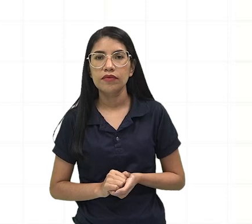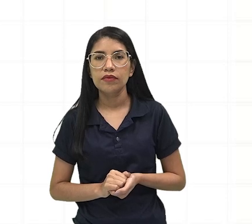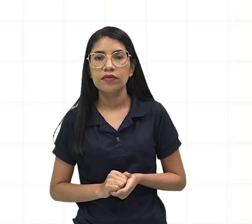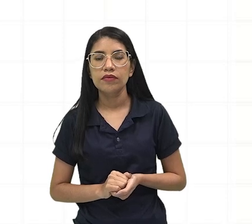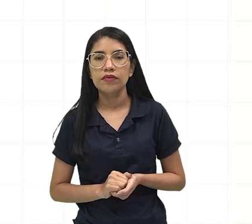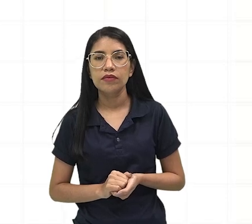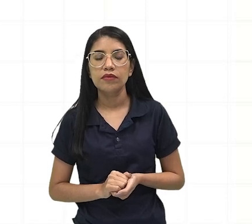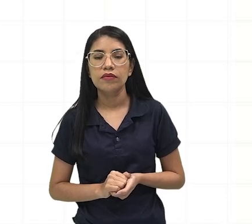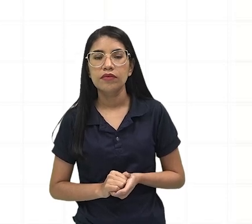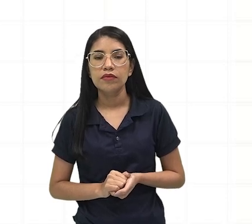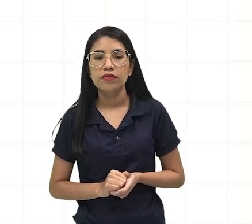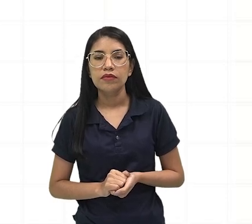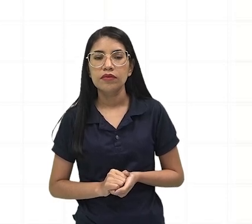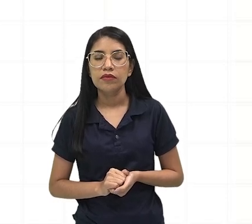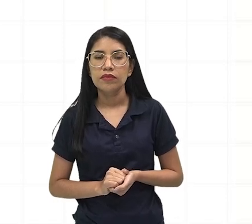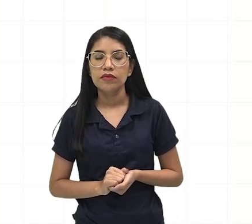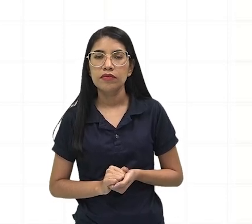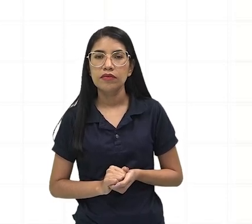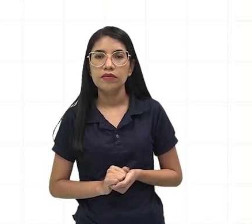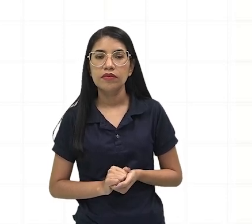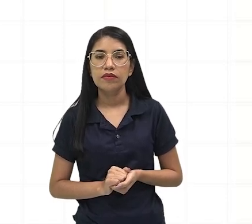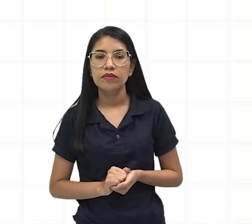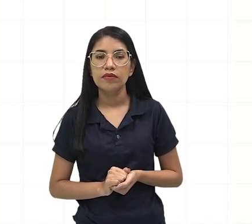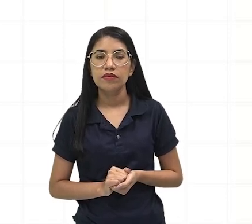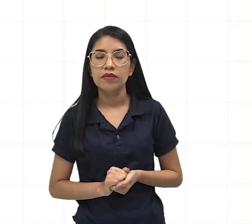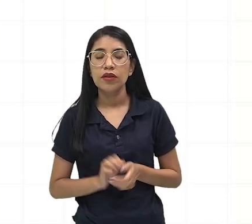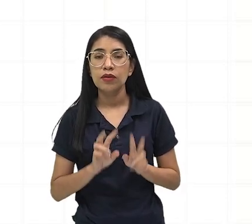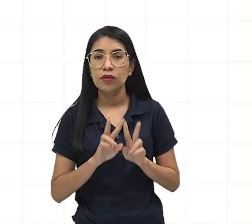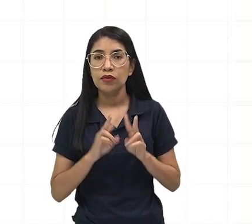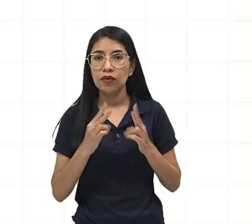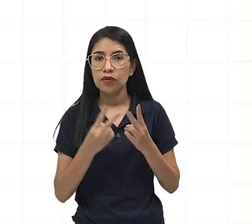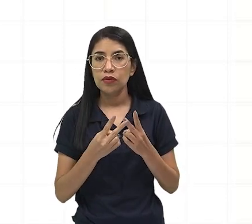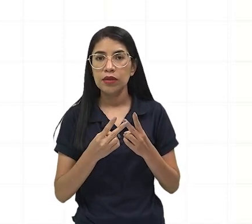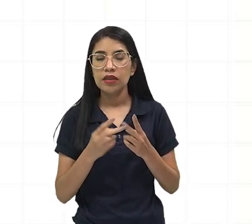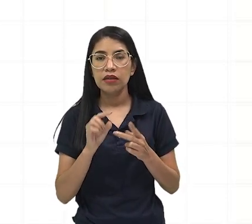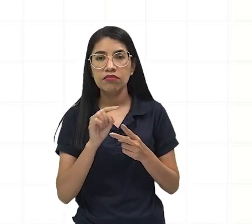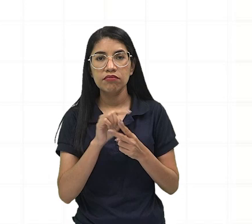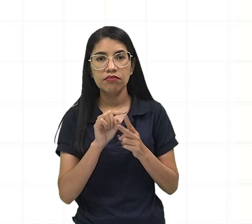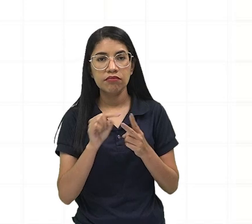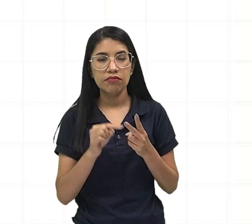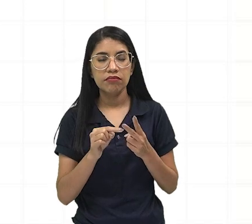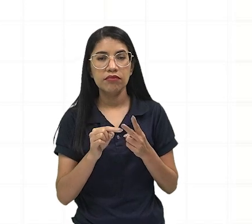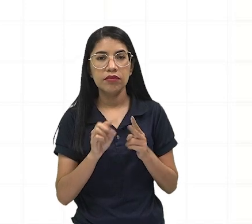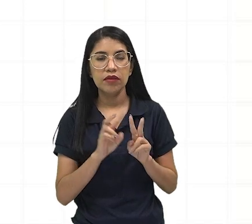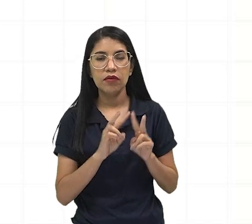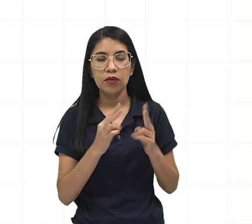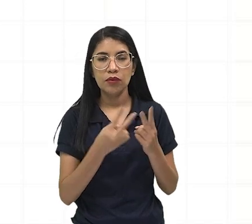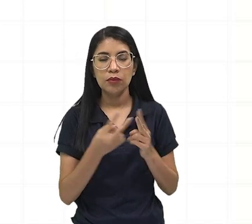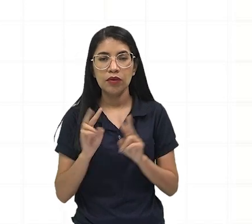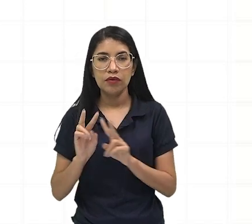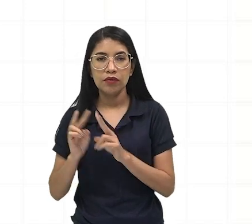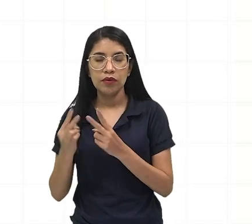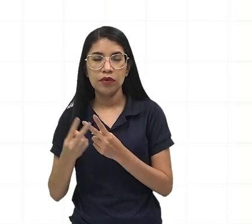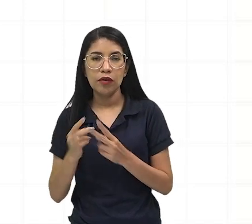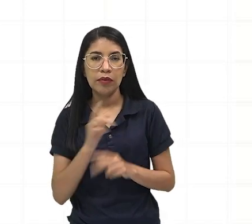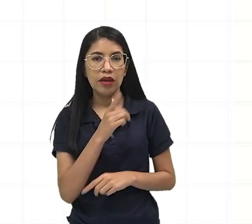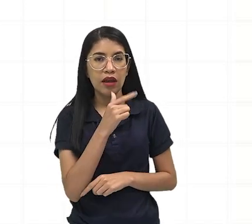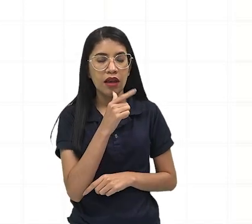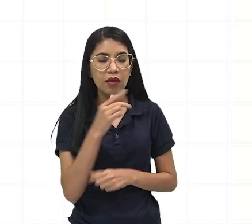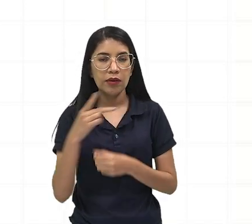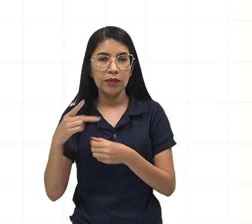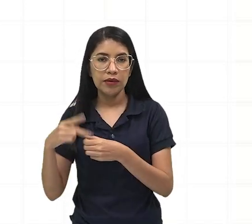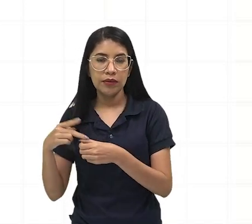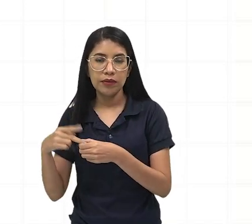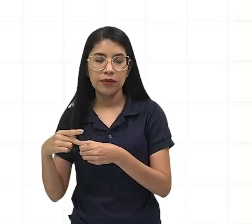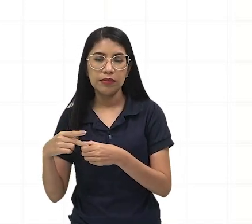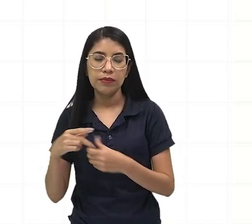identificando. E o volume? Ora, nós temos 2 volumes, da água e o do